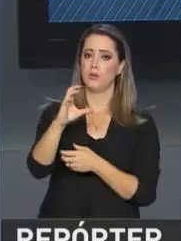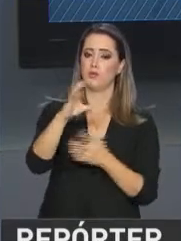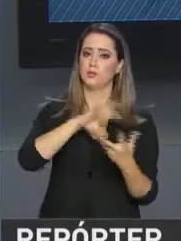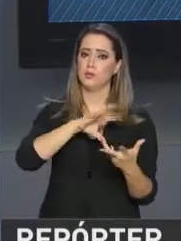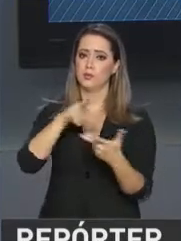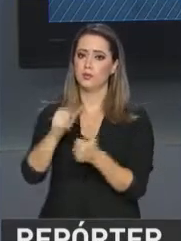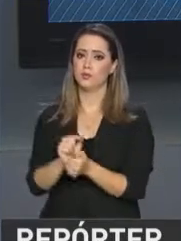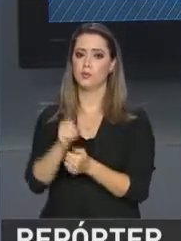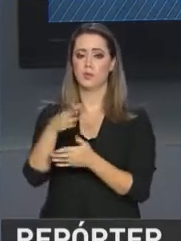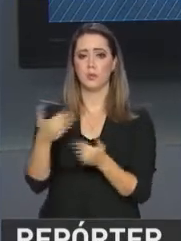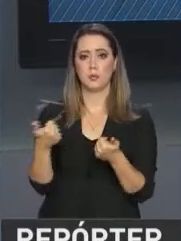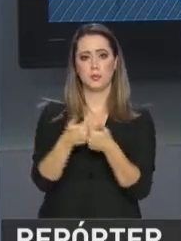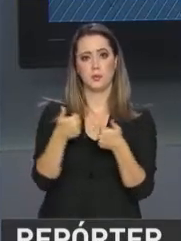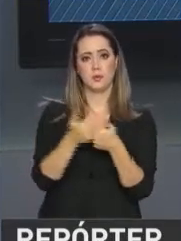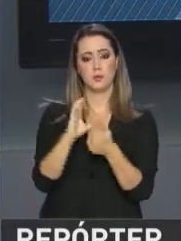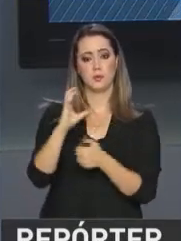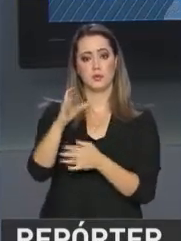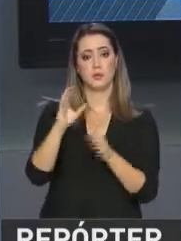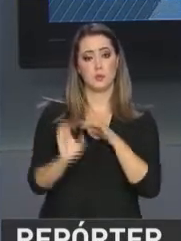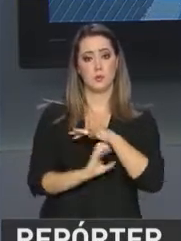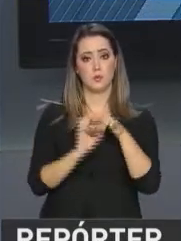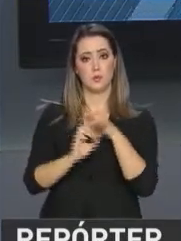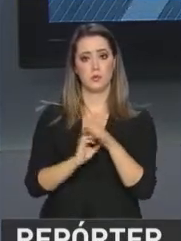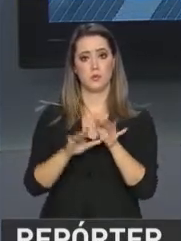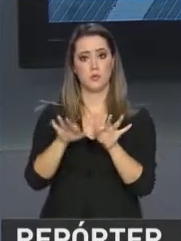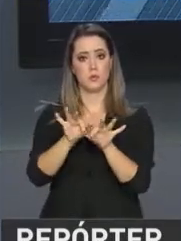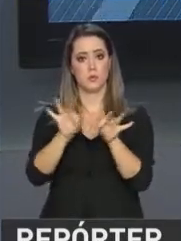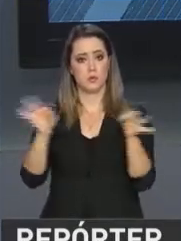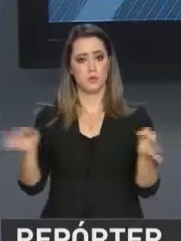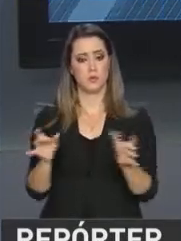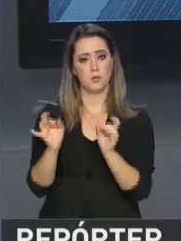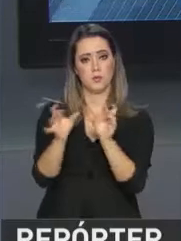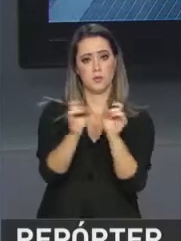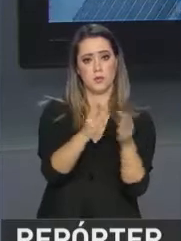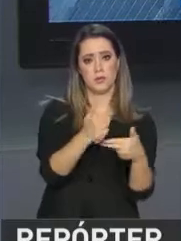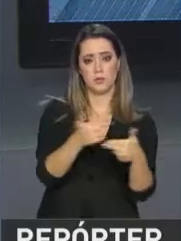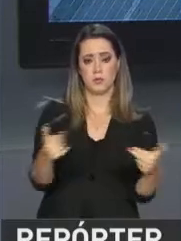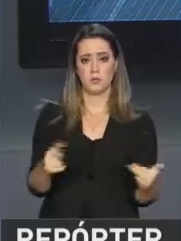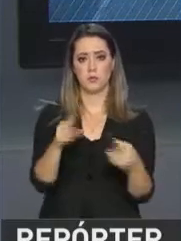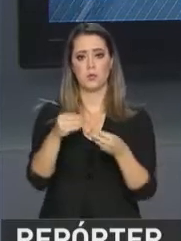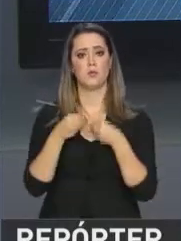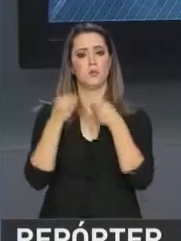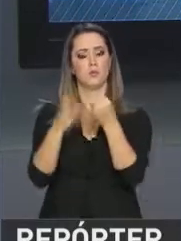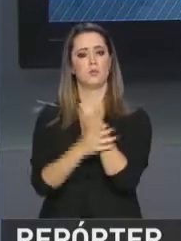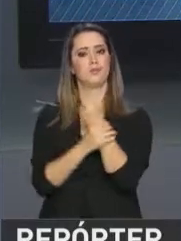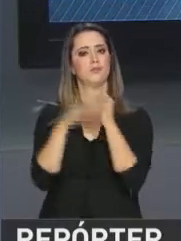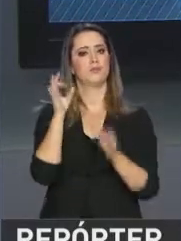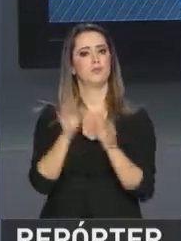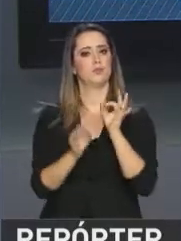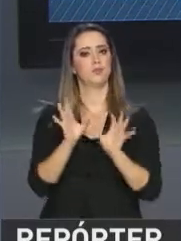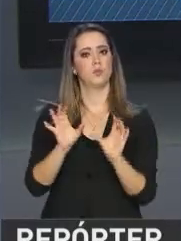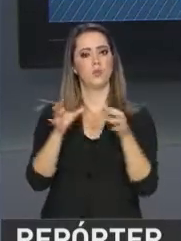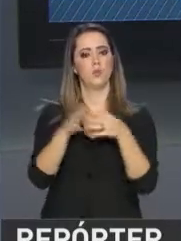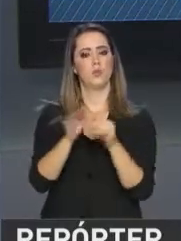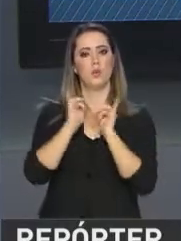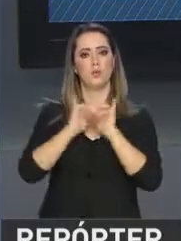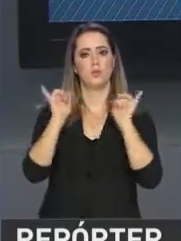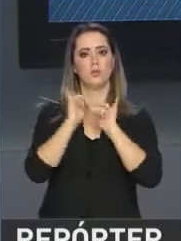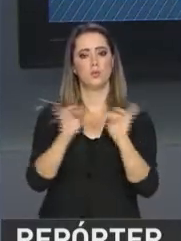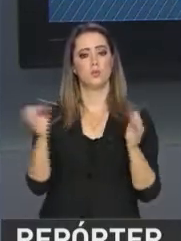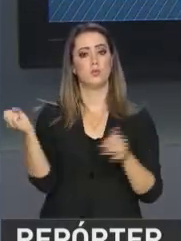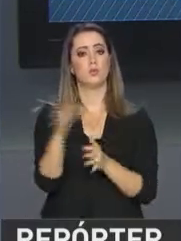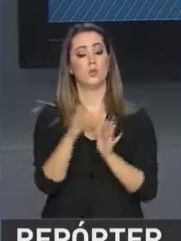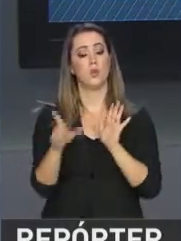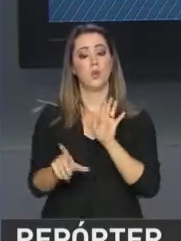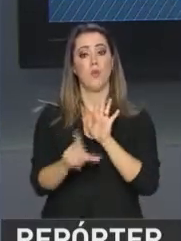para aproximar cientistas e empresas simplificar a importação de equipamentos e garantir segurança jurídica ao setor foi anunciado um